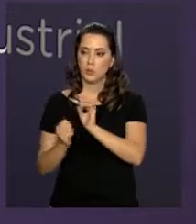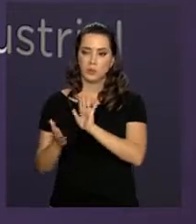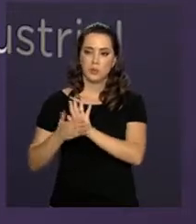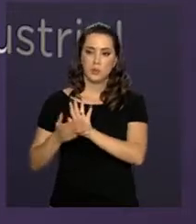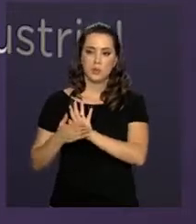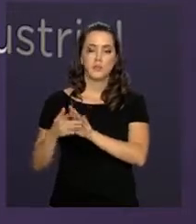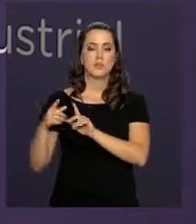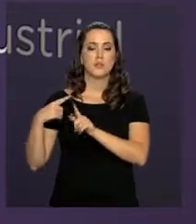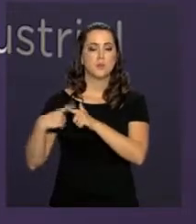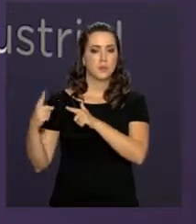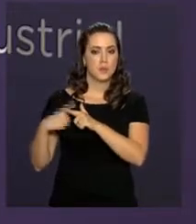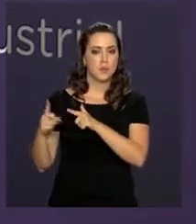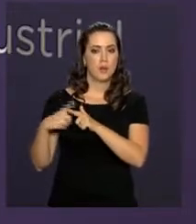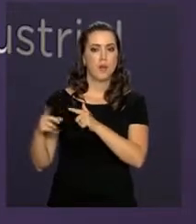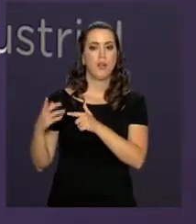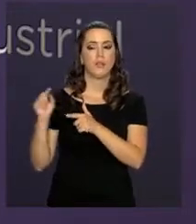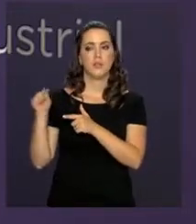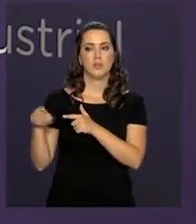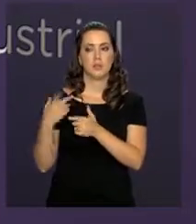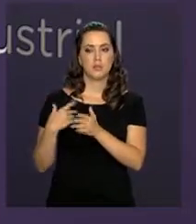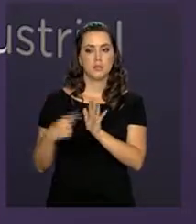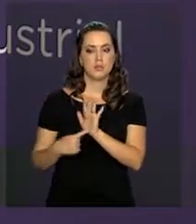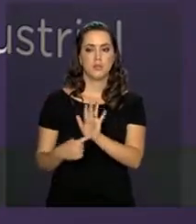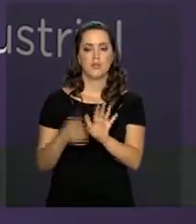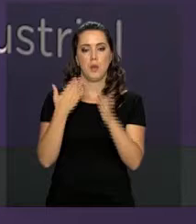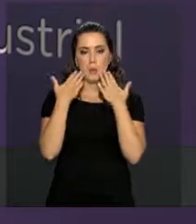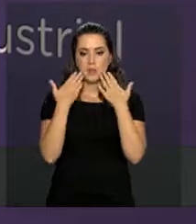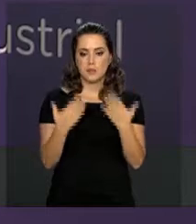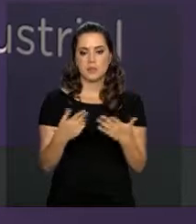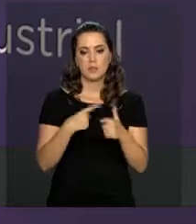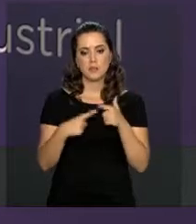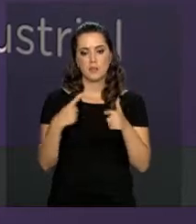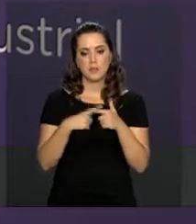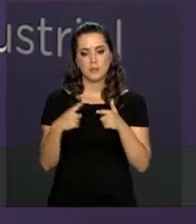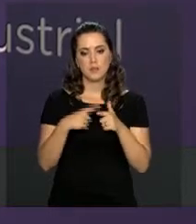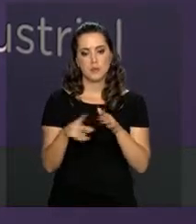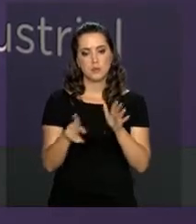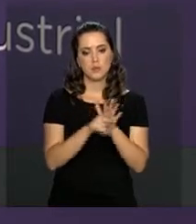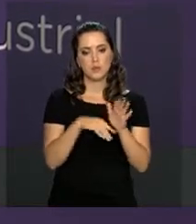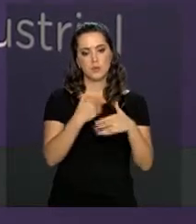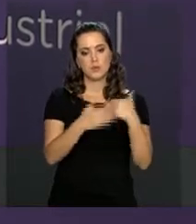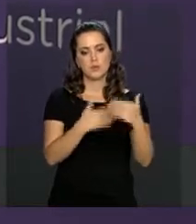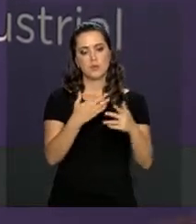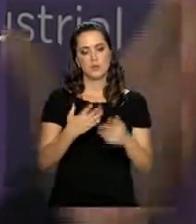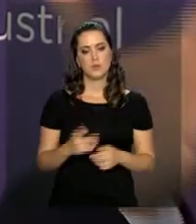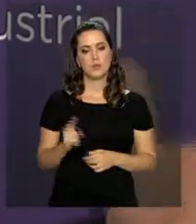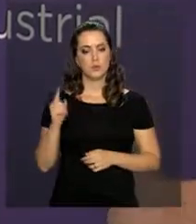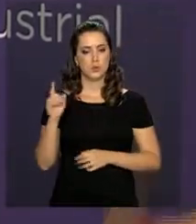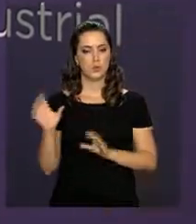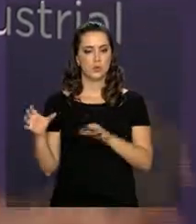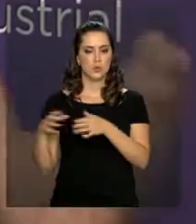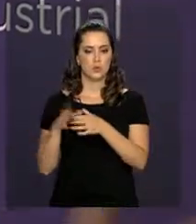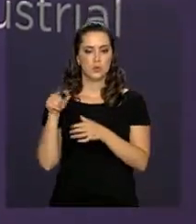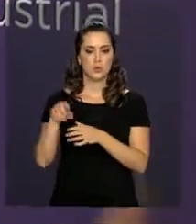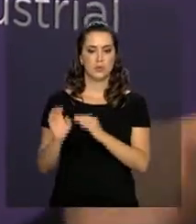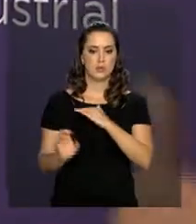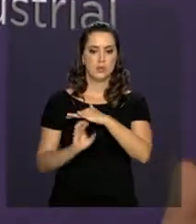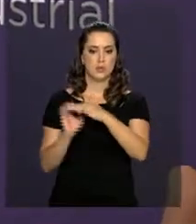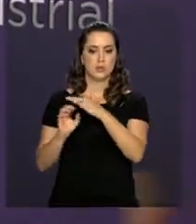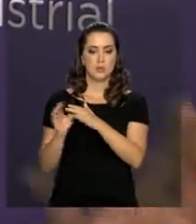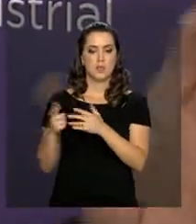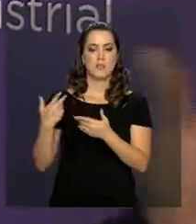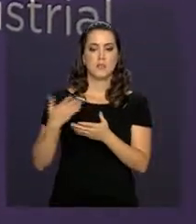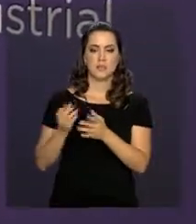os seus problemas então ela se cadastrar para ter direito a apresentar os problemas no seu processo produtivo de outro lado a estátua se